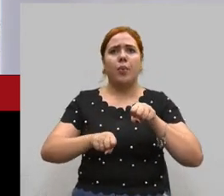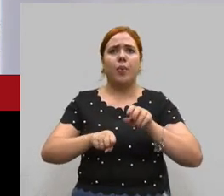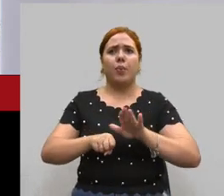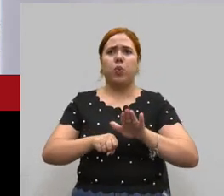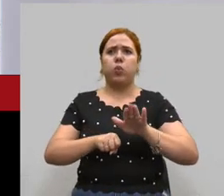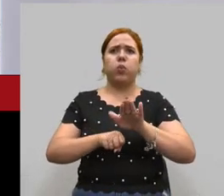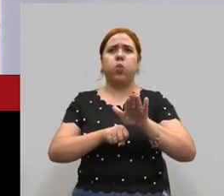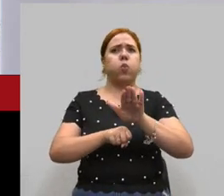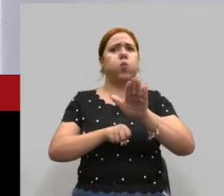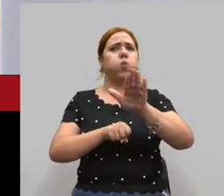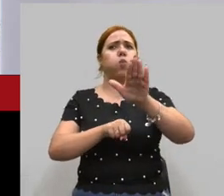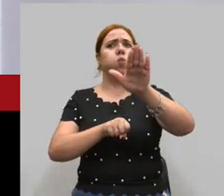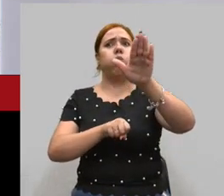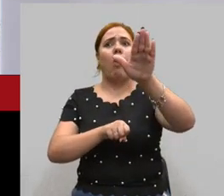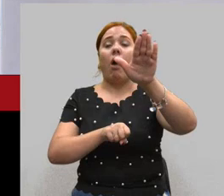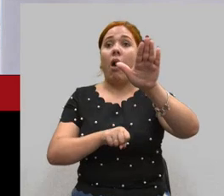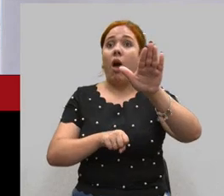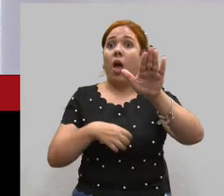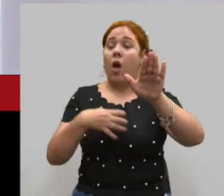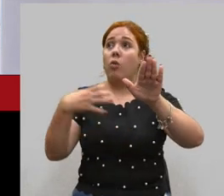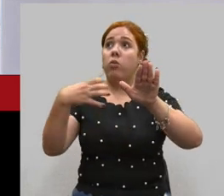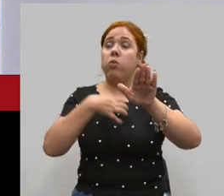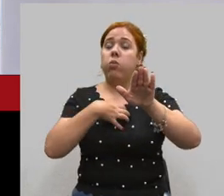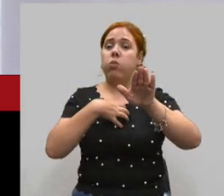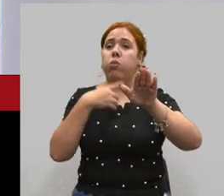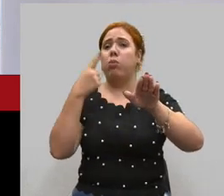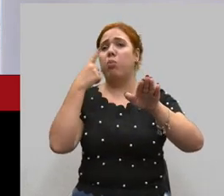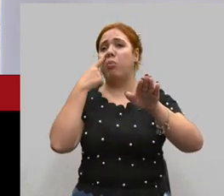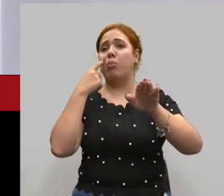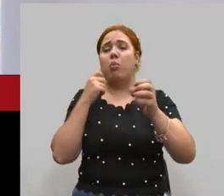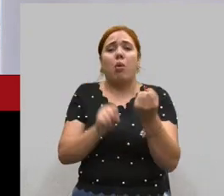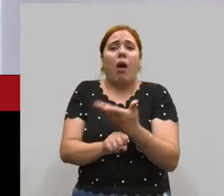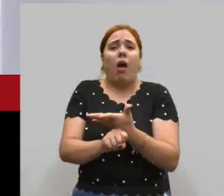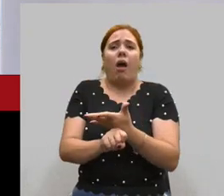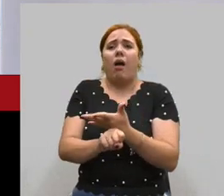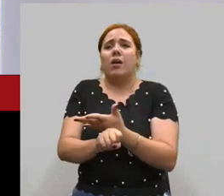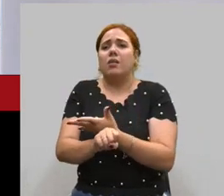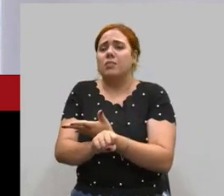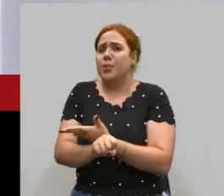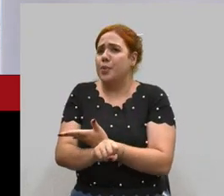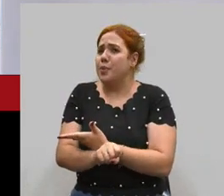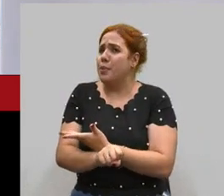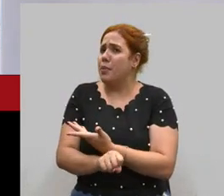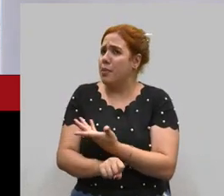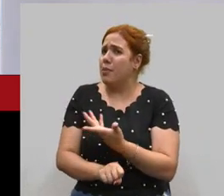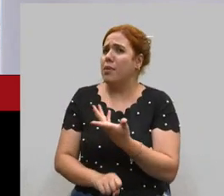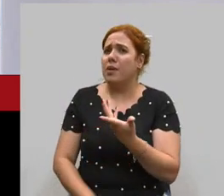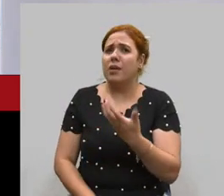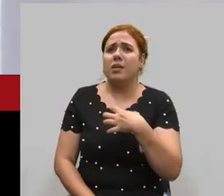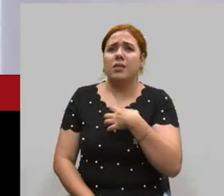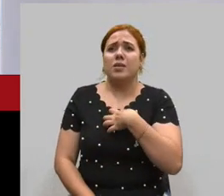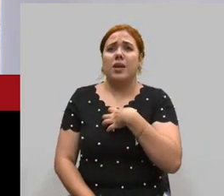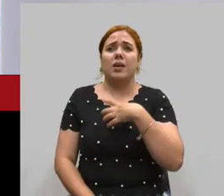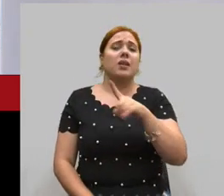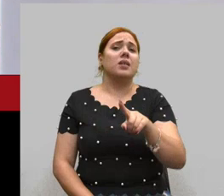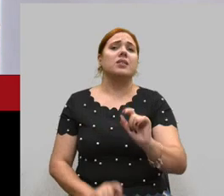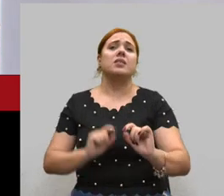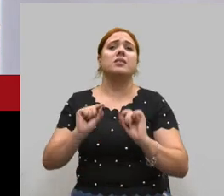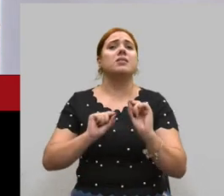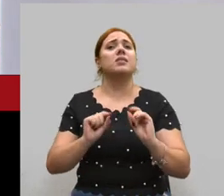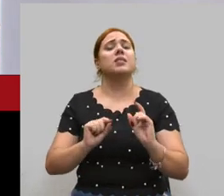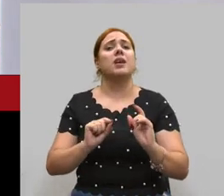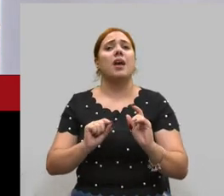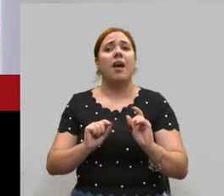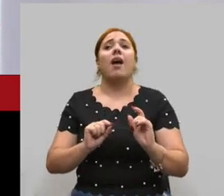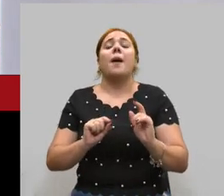motor dela ajudando eu confesso que eu me emocionei Escorreu uma lágrima ali que a sensação que eu tive naquele momento é que